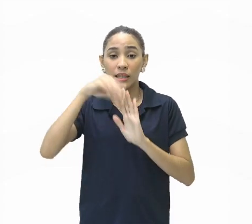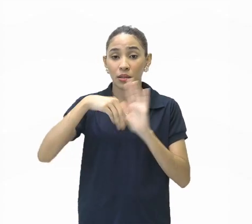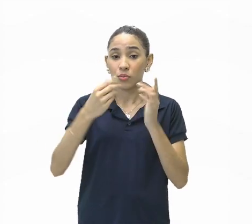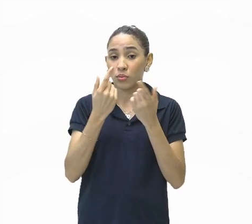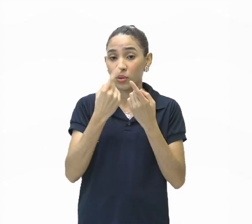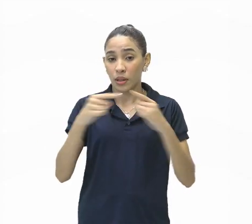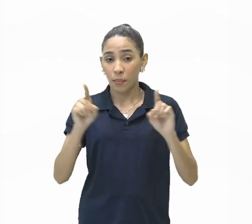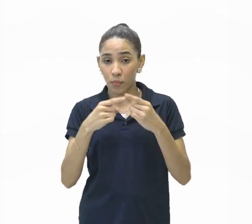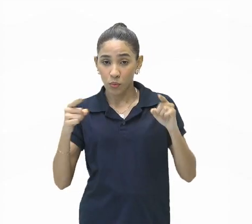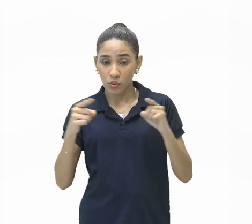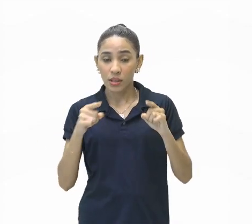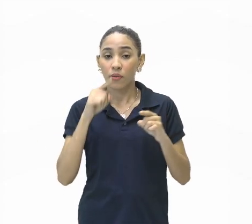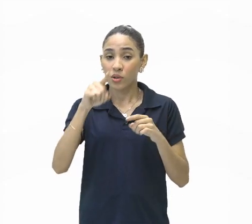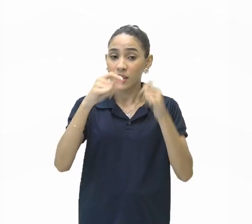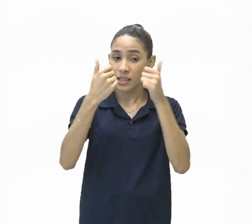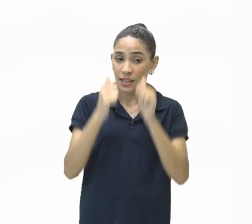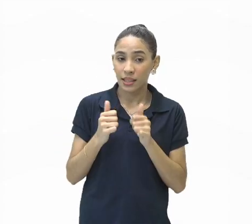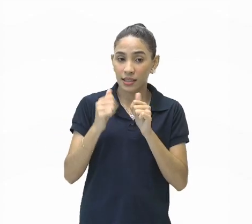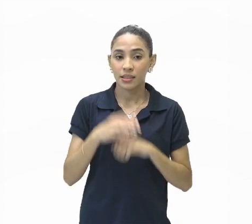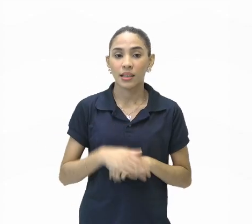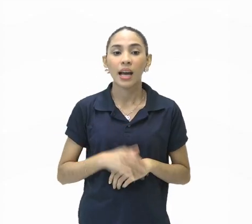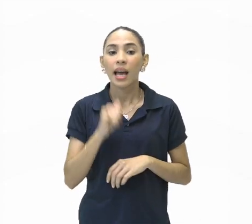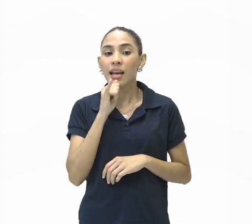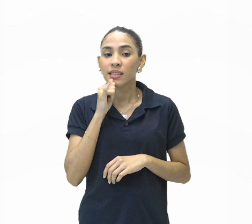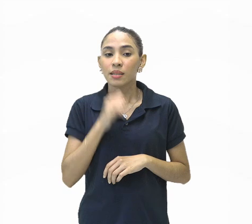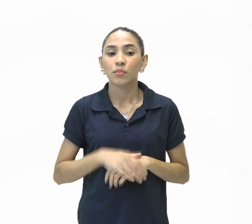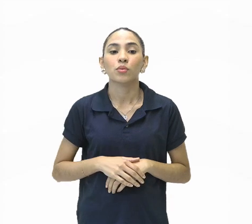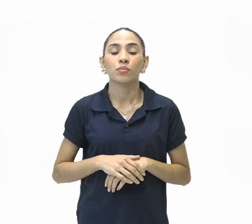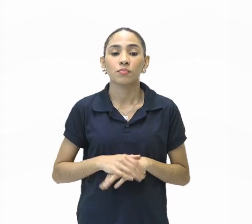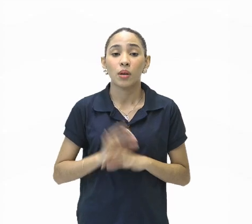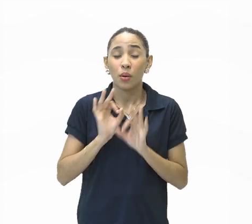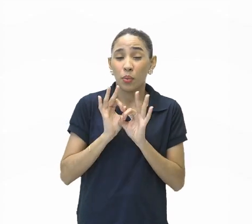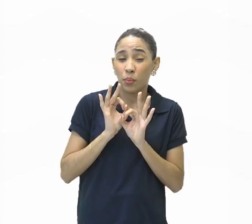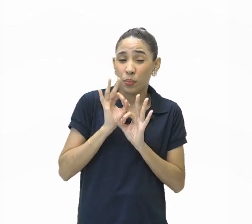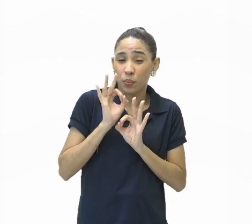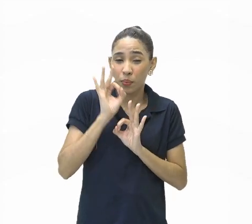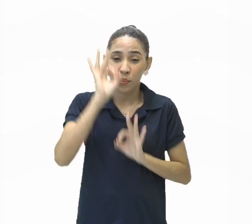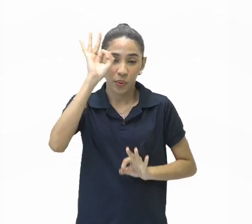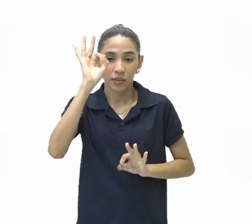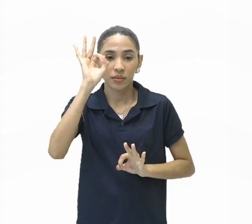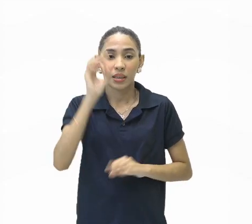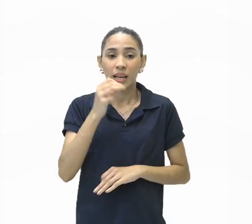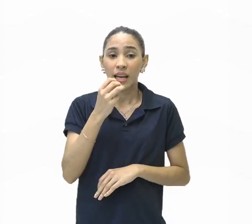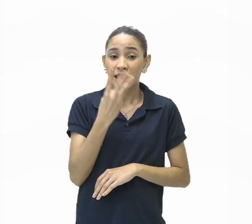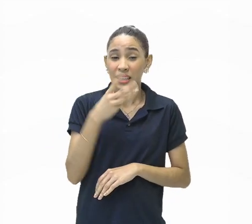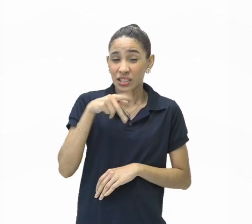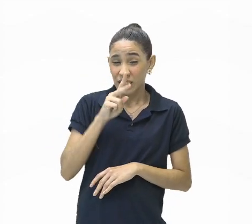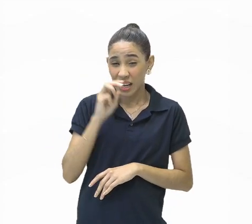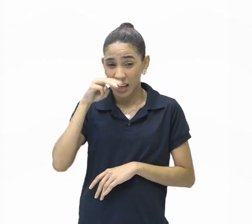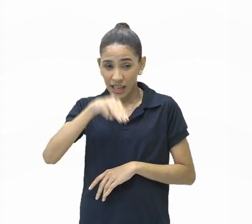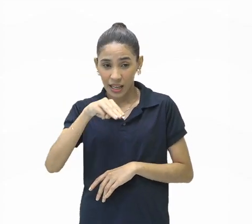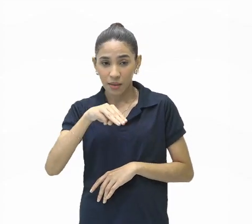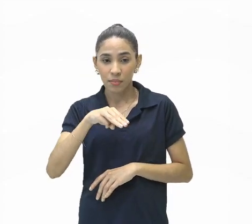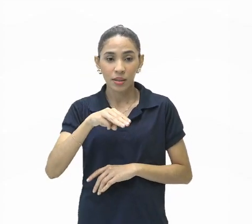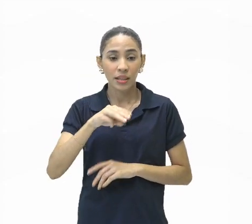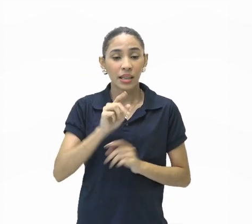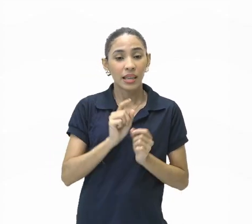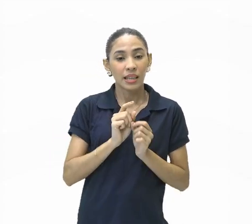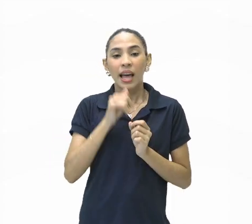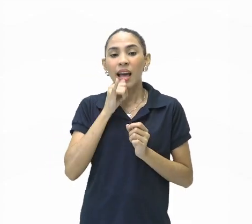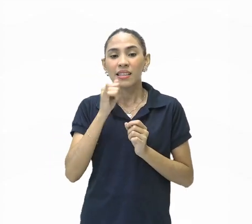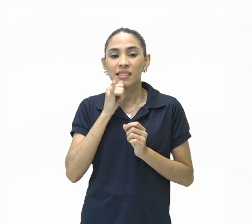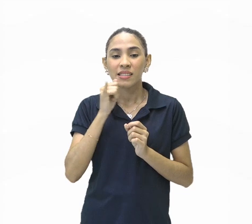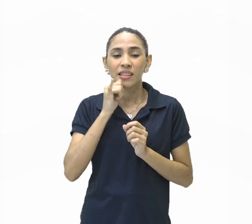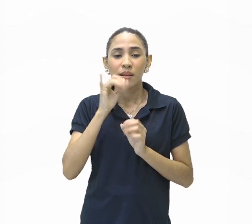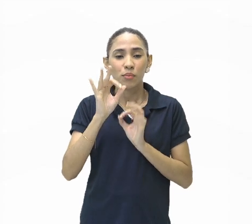Então, você faz a sua interpretação. Quando ele diz assim, ó, a bicha mede 3 km de largura, ela nasce no Peru e vai bater